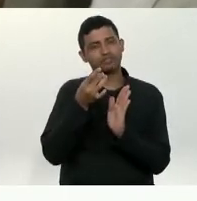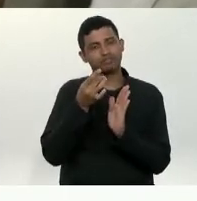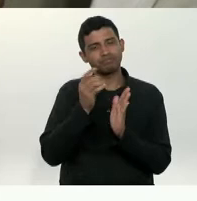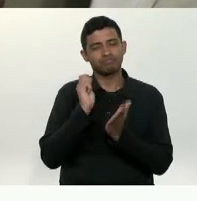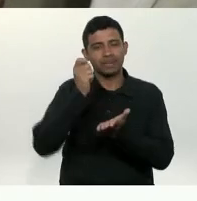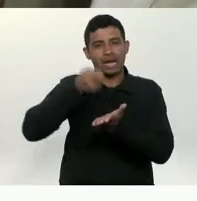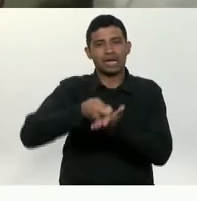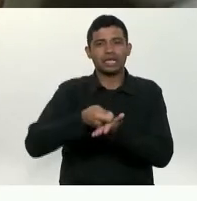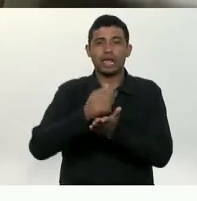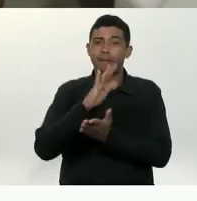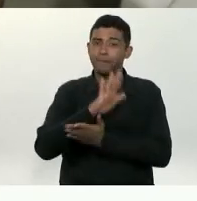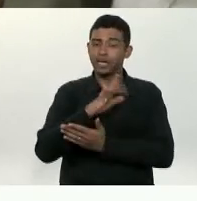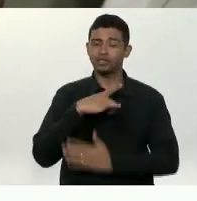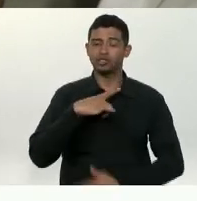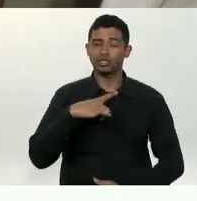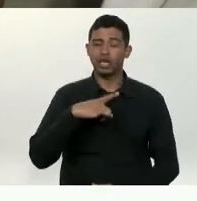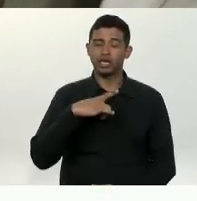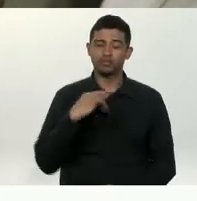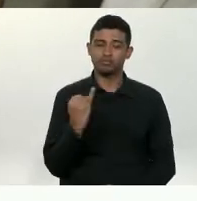um componente importante